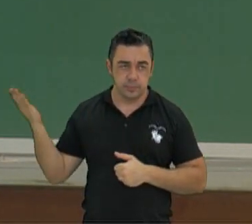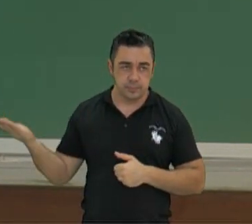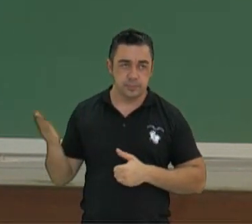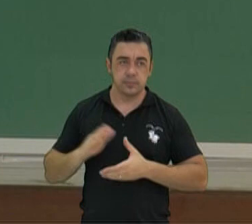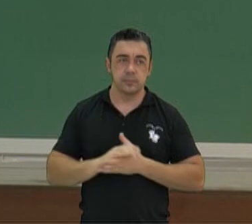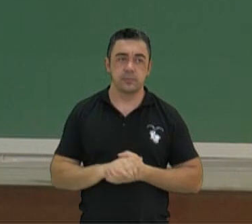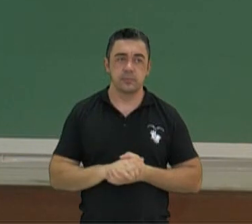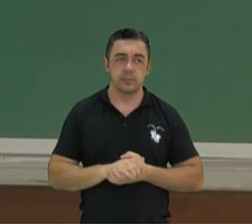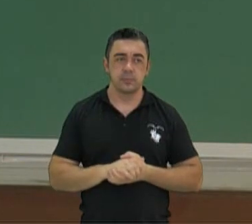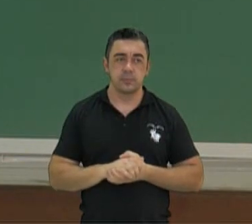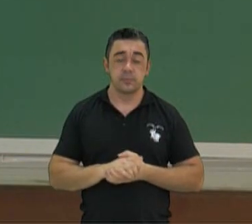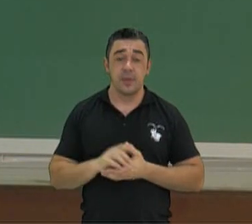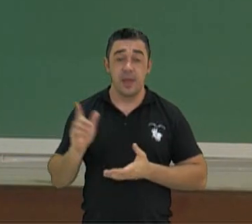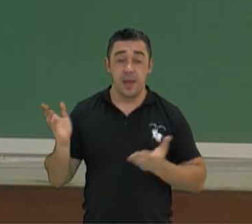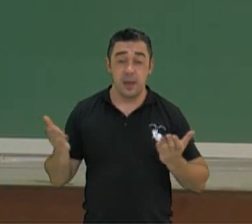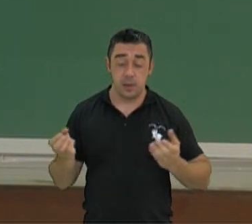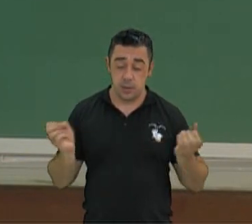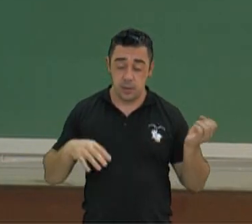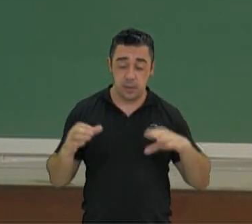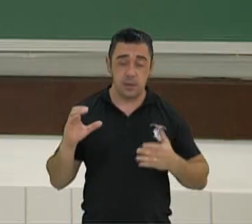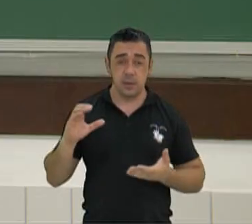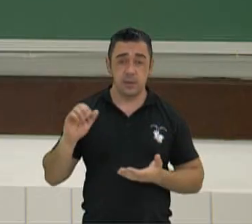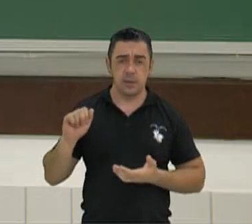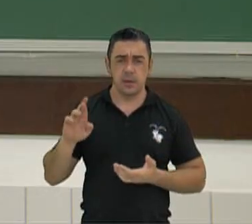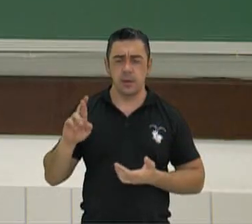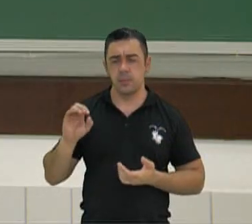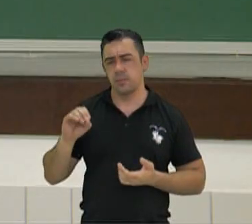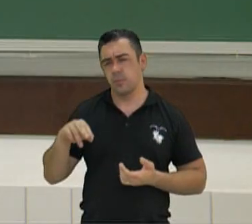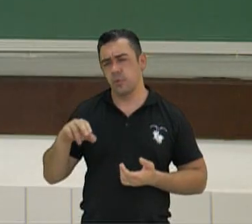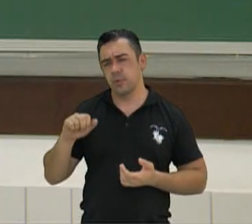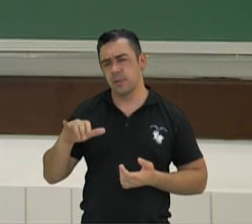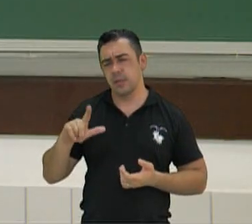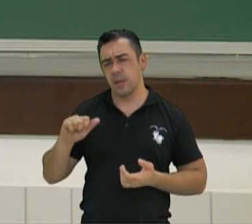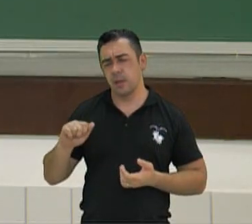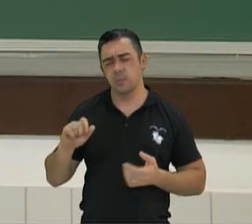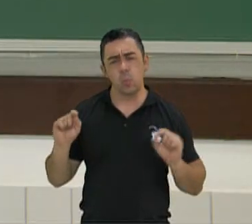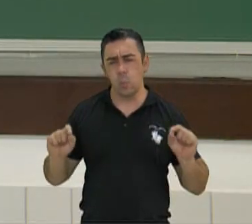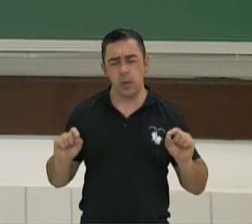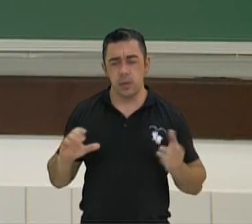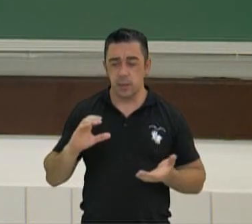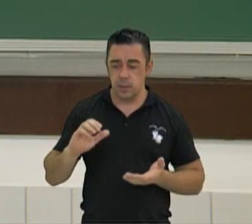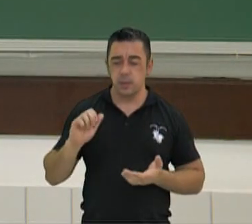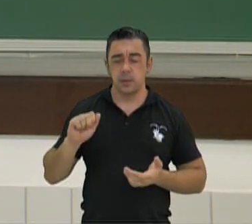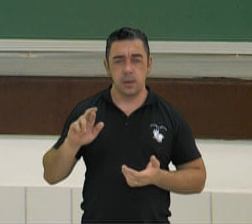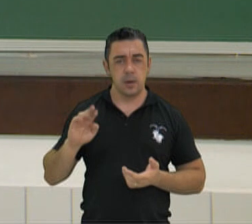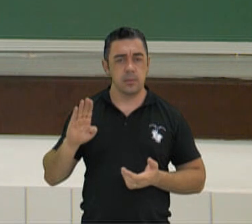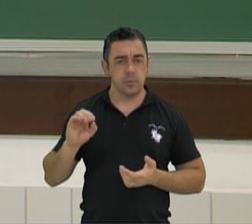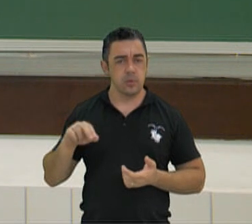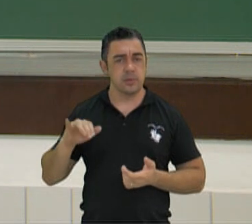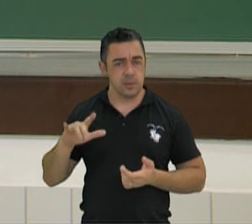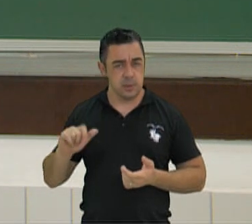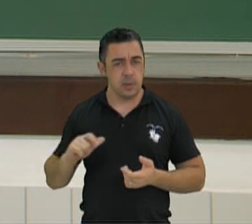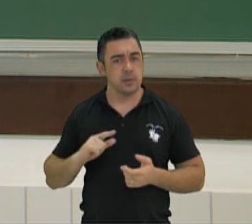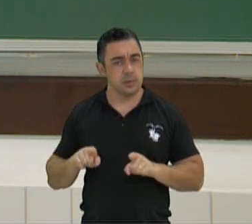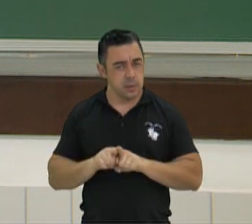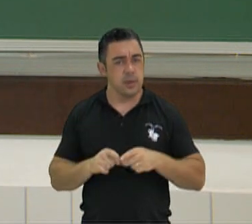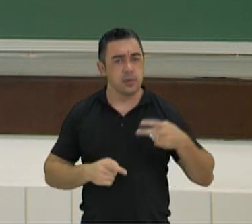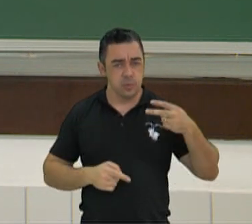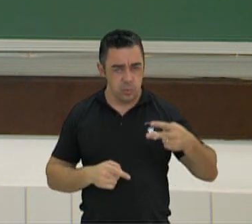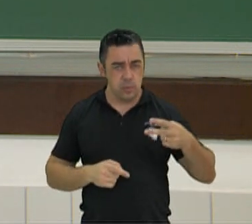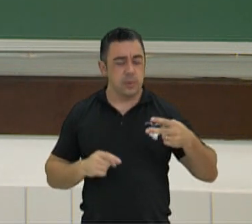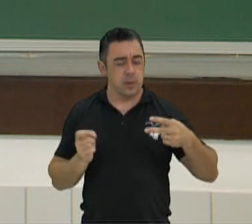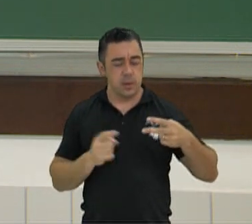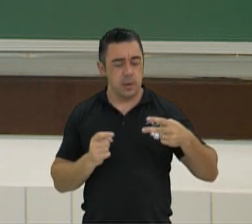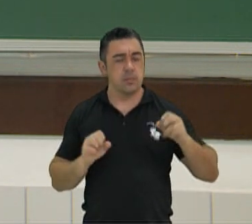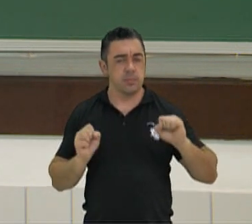lado. Adição a carbonila. Como seria a adição a carbonila? Carbonila também tem dupla ligação, então ela também pode